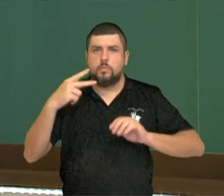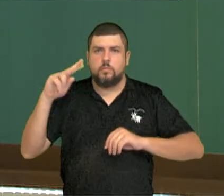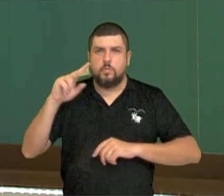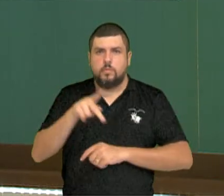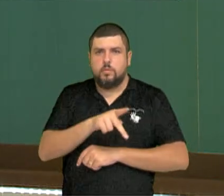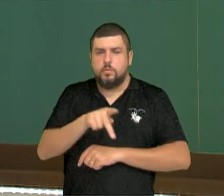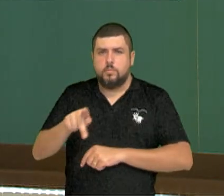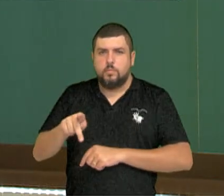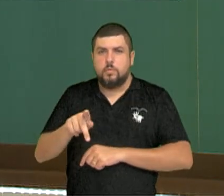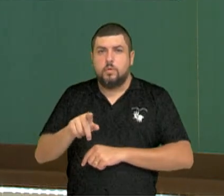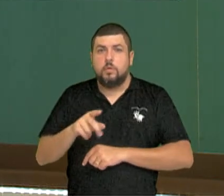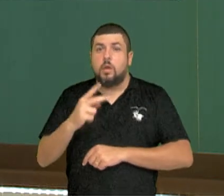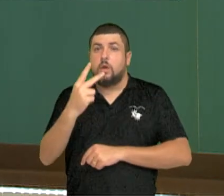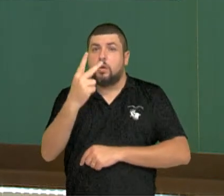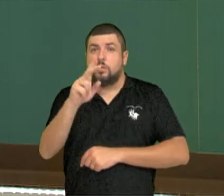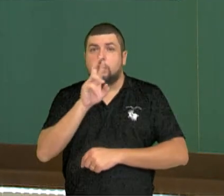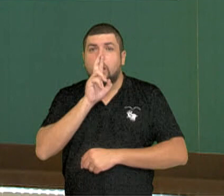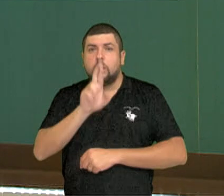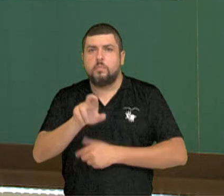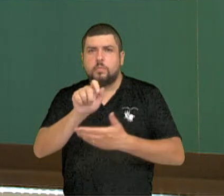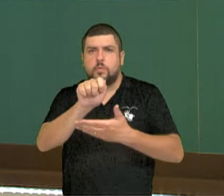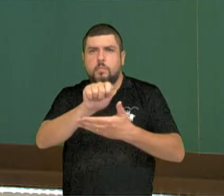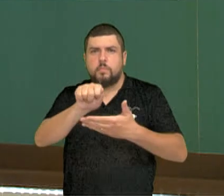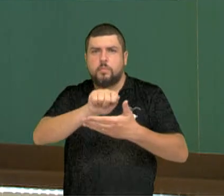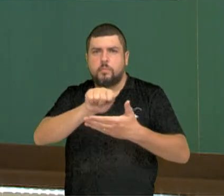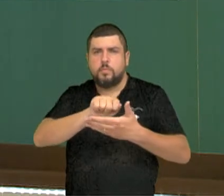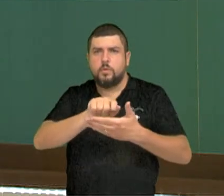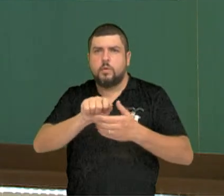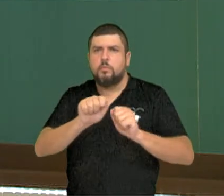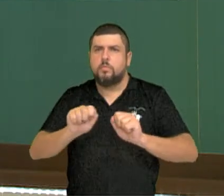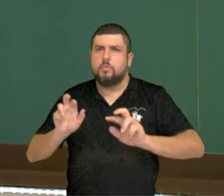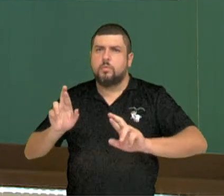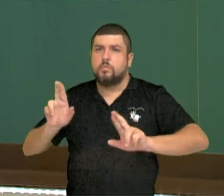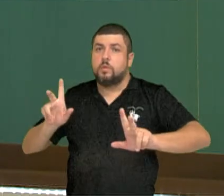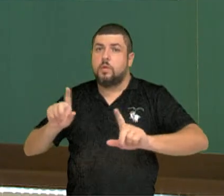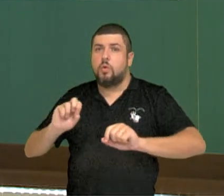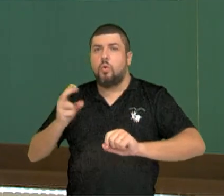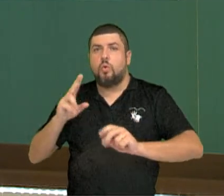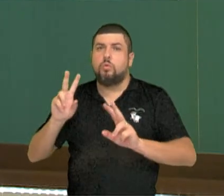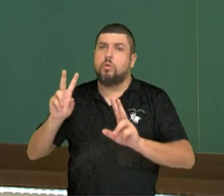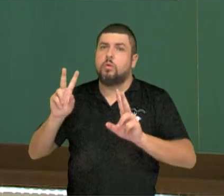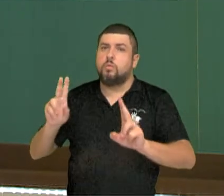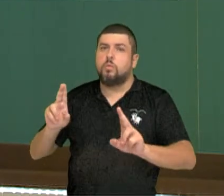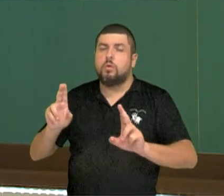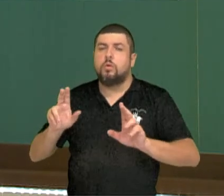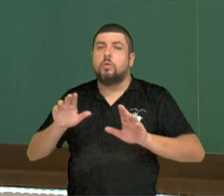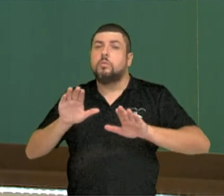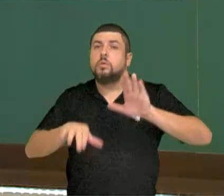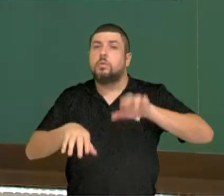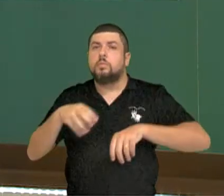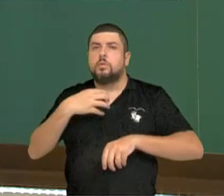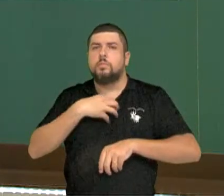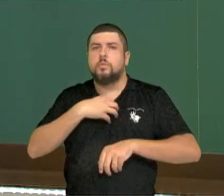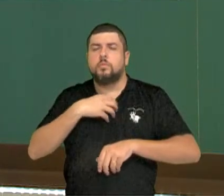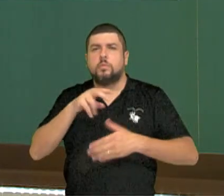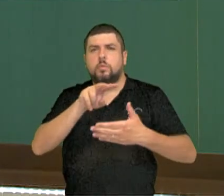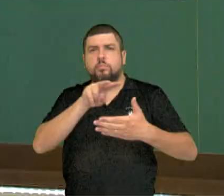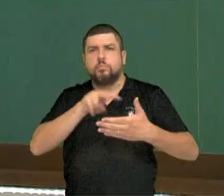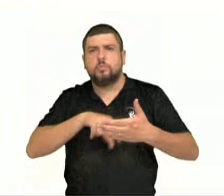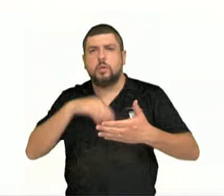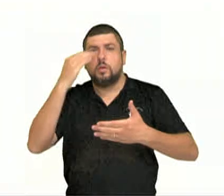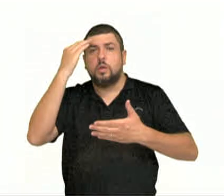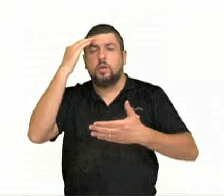ser que esteja bem parecida, pode ser que esteja diferente, né? Depende muito aí do seu modo de interpretar e de entender